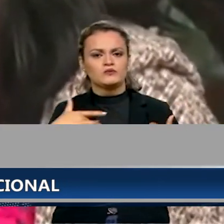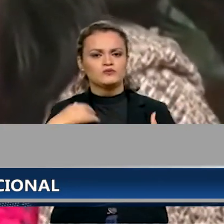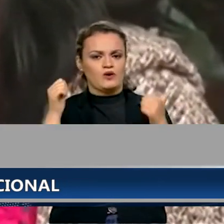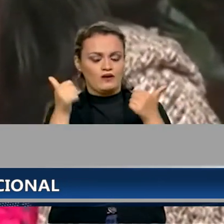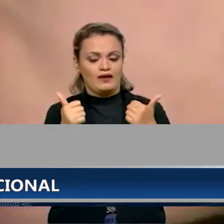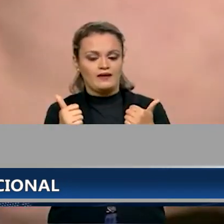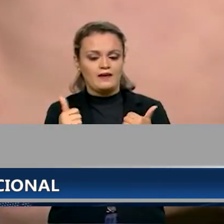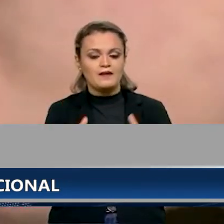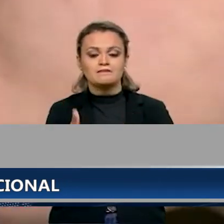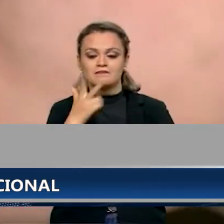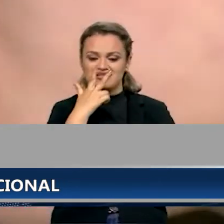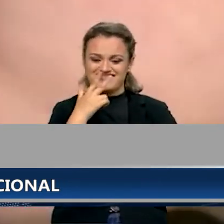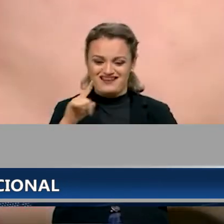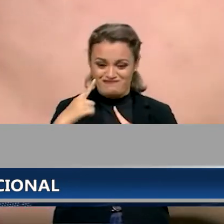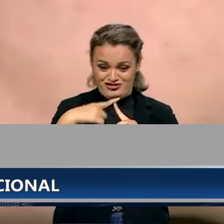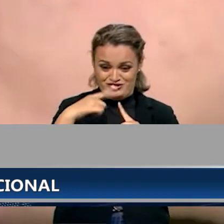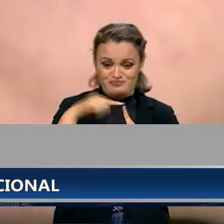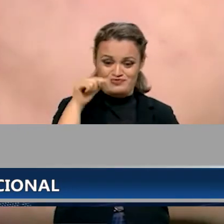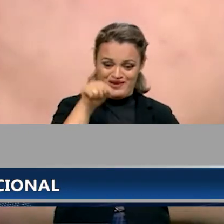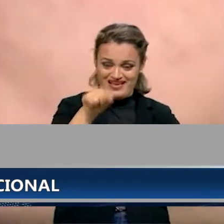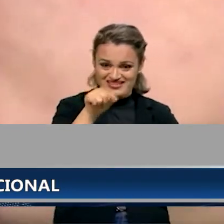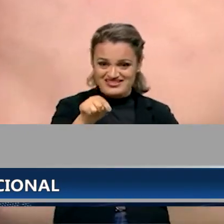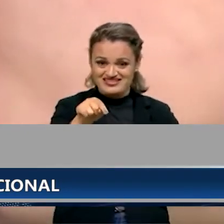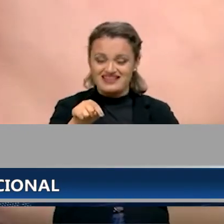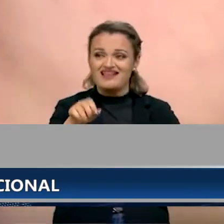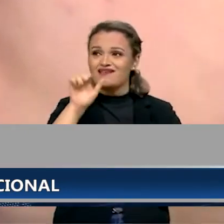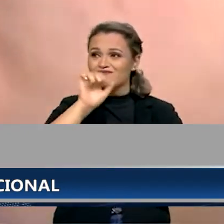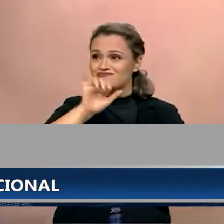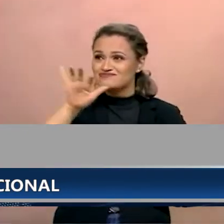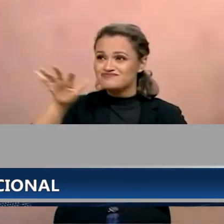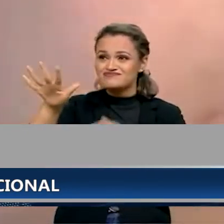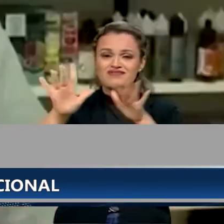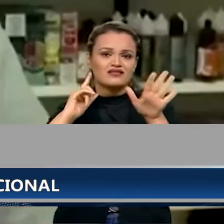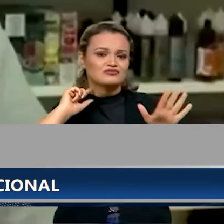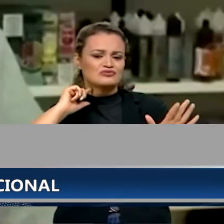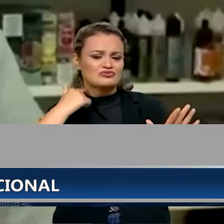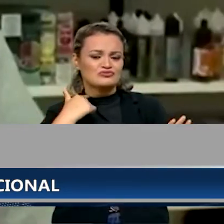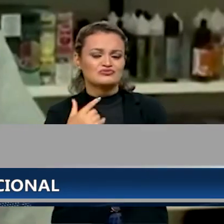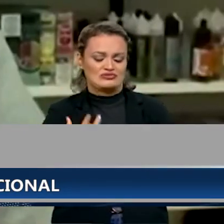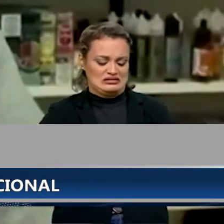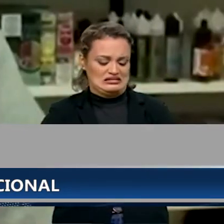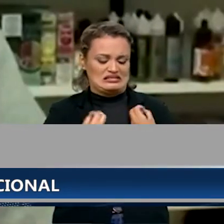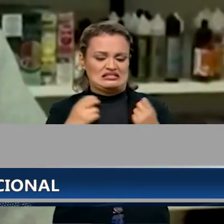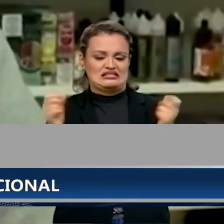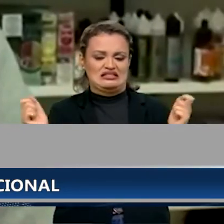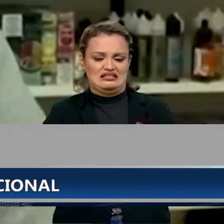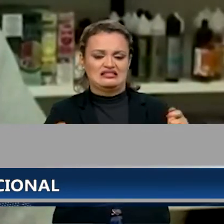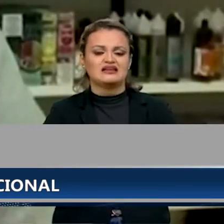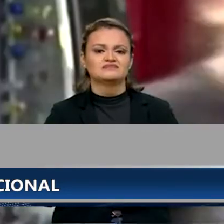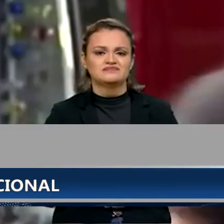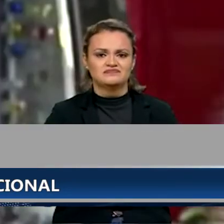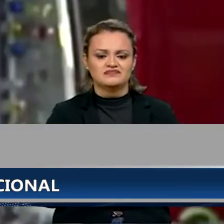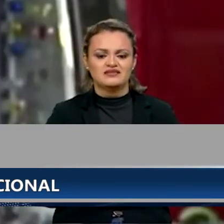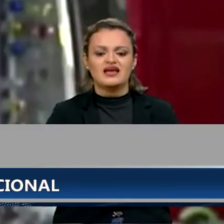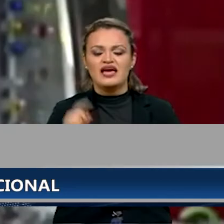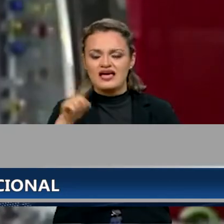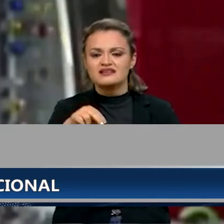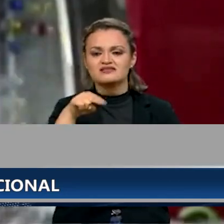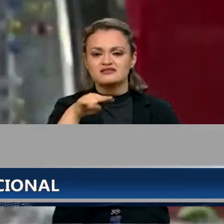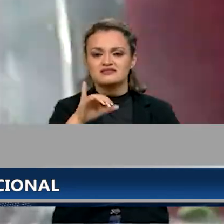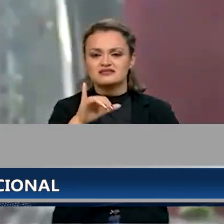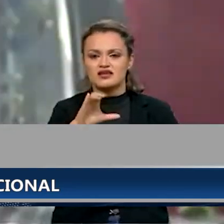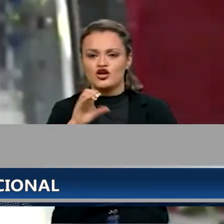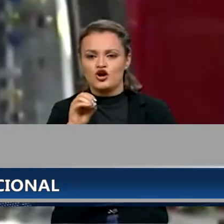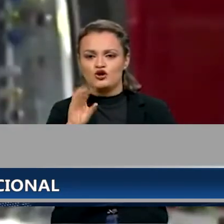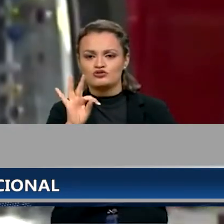saúde. Mas os cigarros eletrônicos liberam substâncias tóxicas e cancerígenas. Muitos contêm nicotina, que